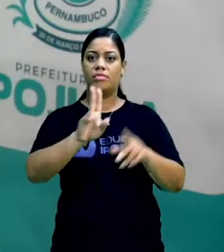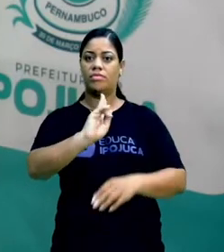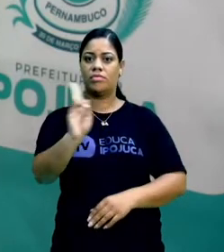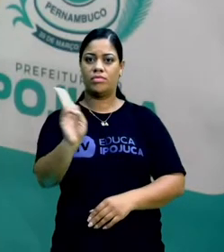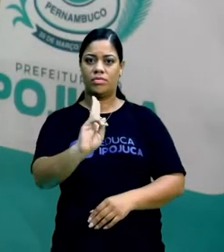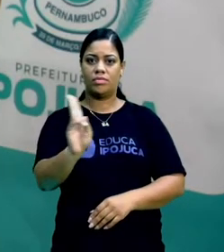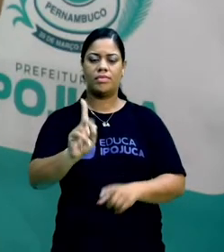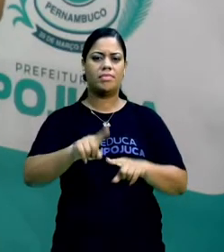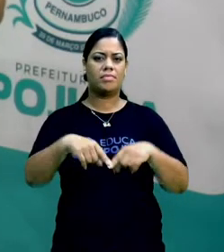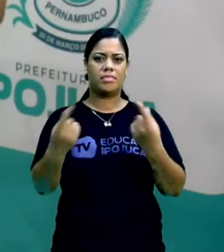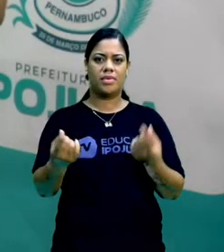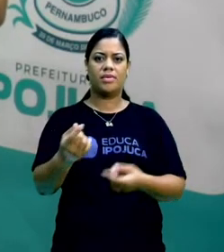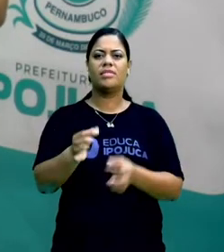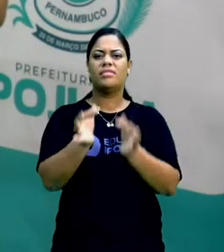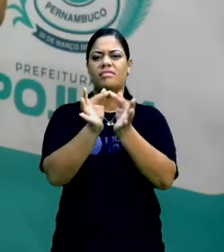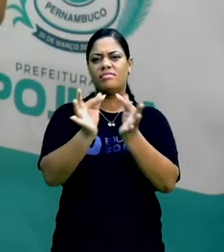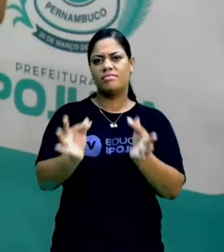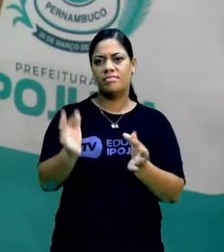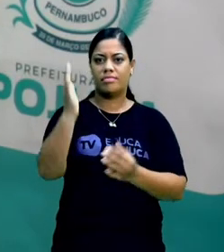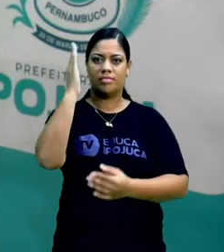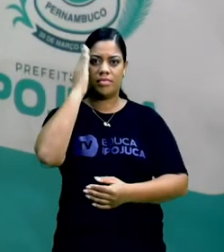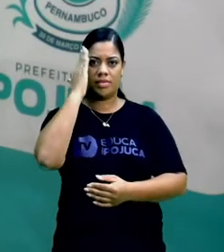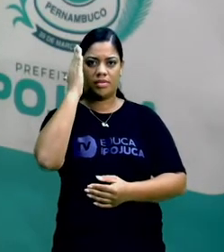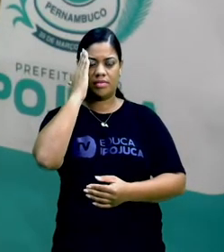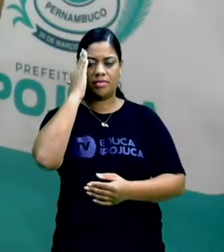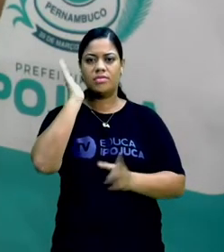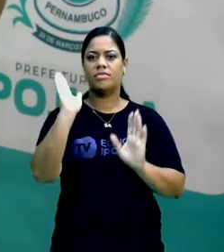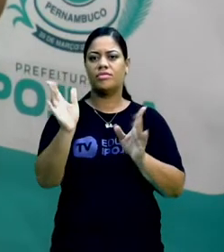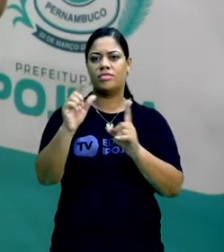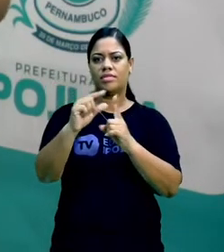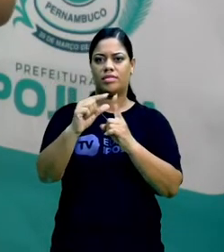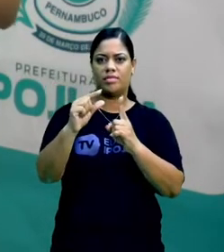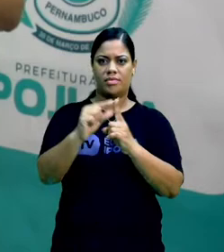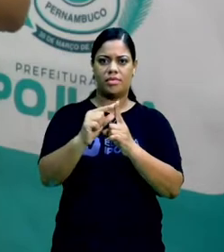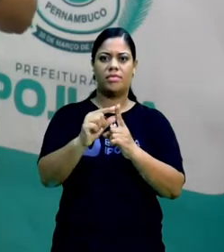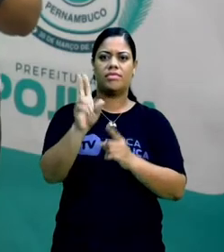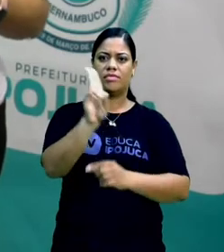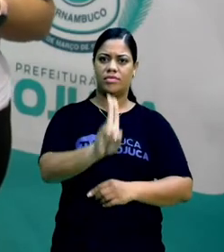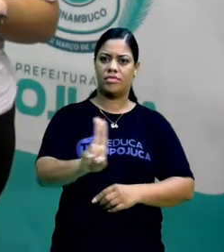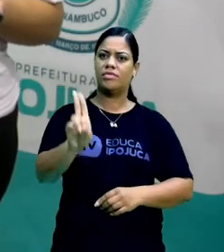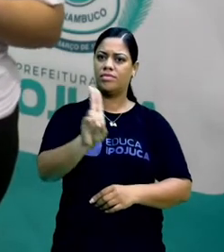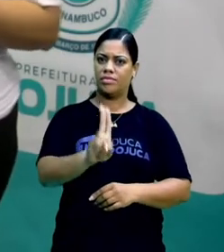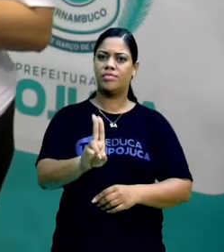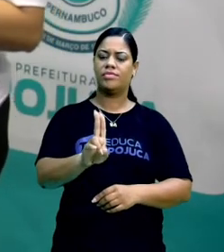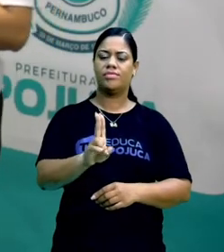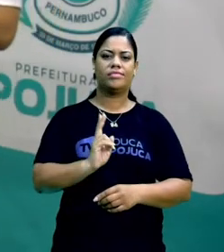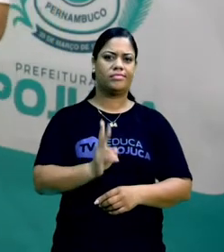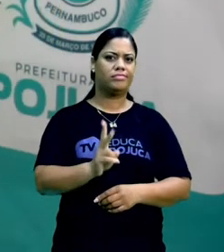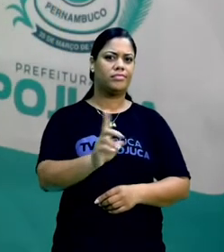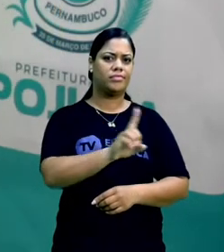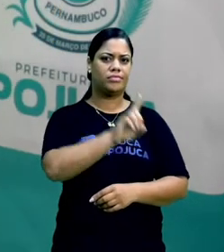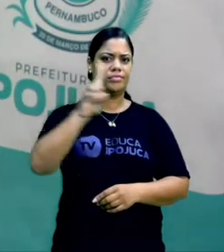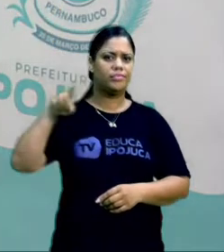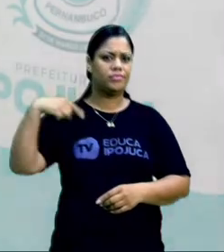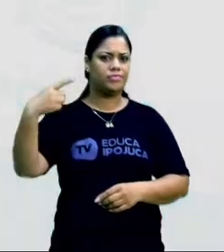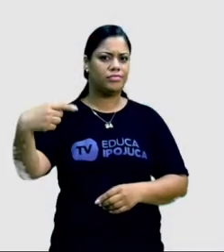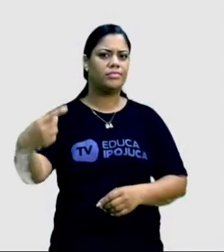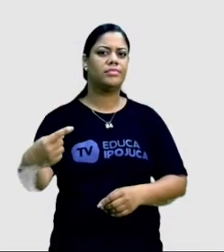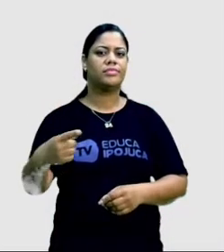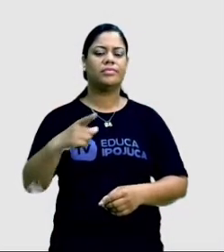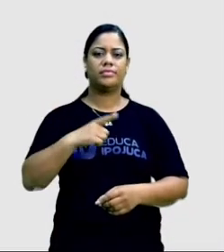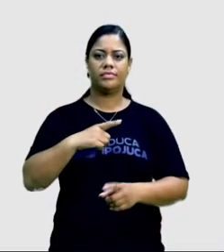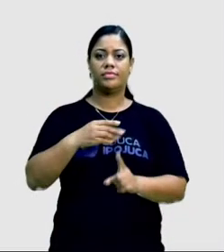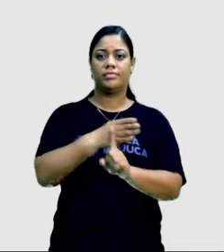mas eles são bem simples da gente entender e já são palavras e expressões que a gente usa no nosso dia a dia. Temos